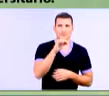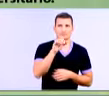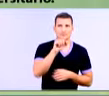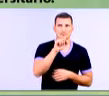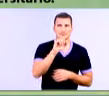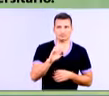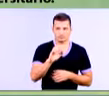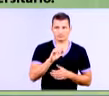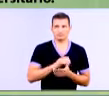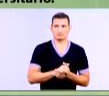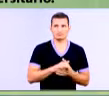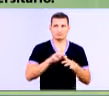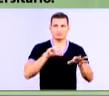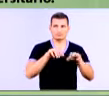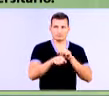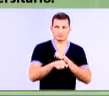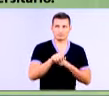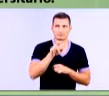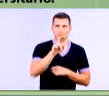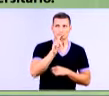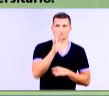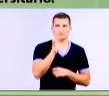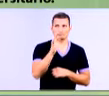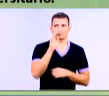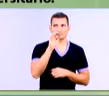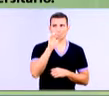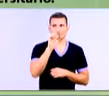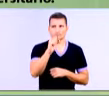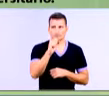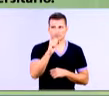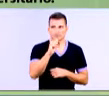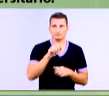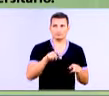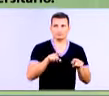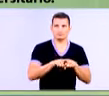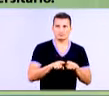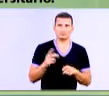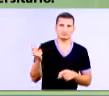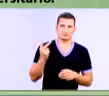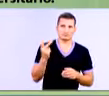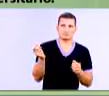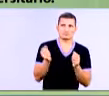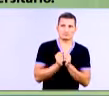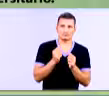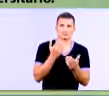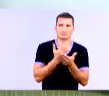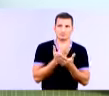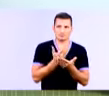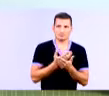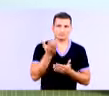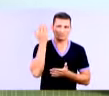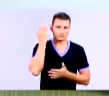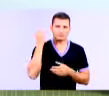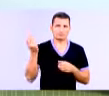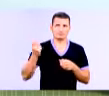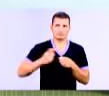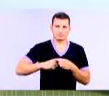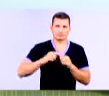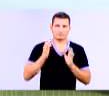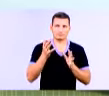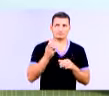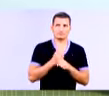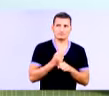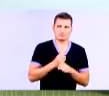UFSC e mestre pela UFSC, inclusive a gente estudou junto, né, professor? A gente teve uma parceria já há muito tempo,